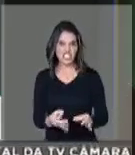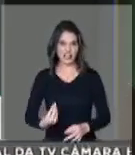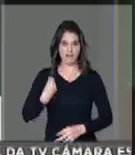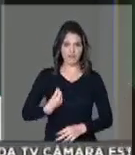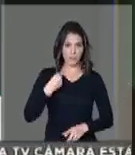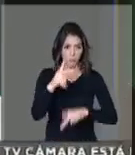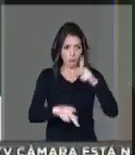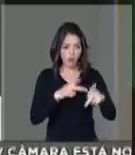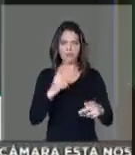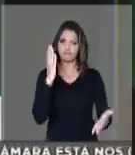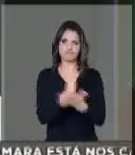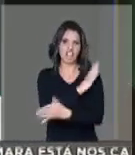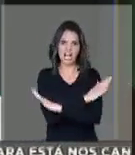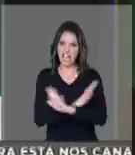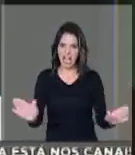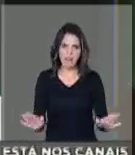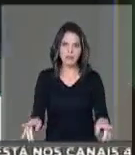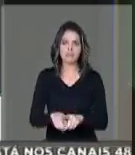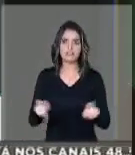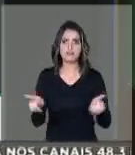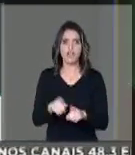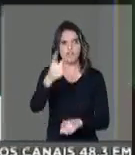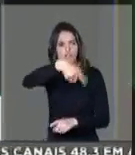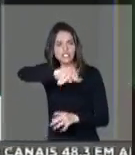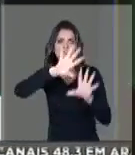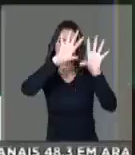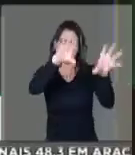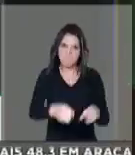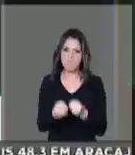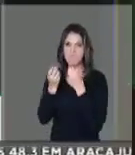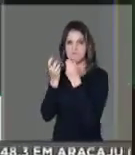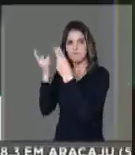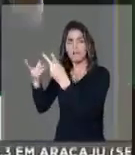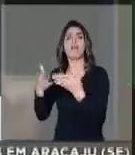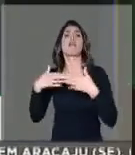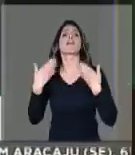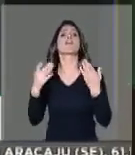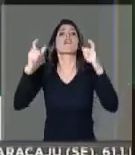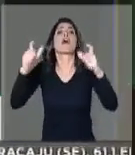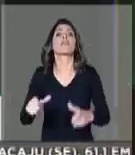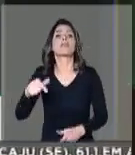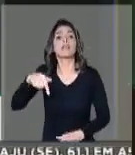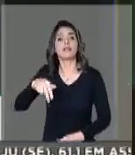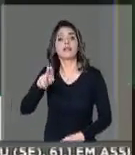junto à soberania nacional. Vende-lhões da pátria. Cadê o Queiroz?